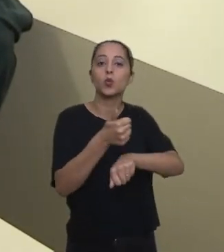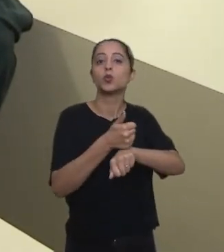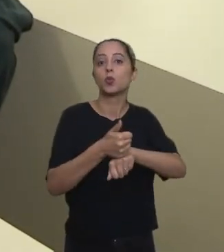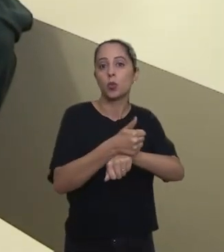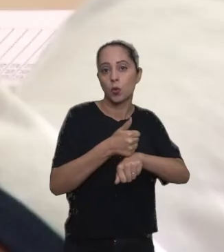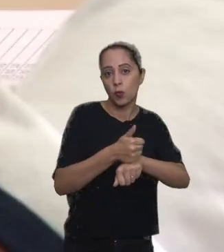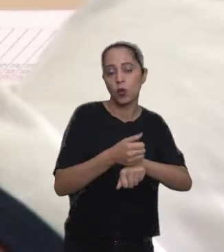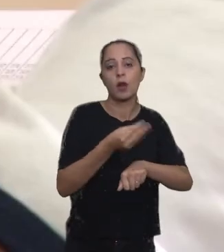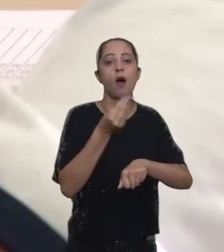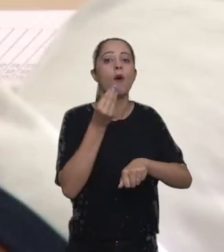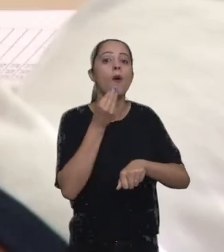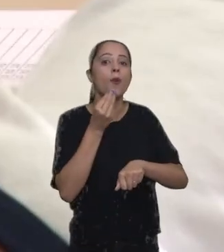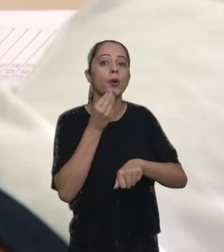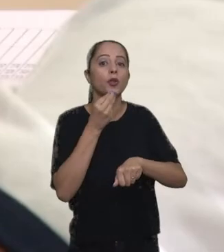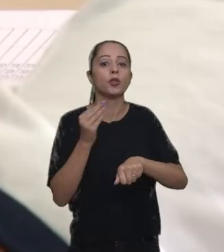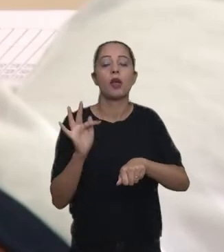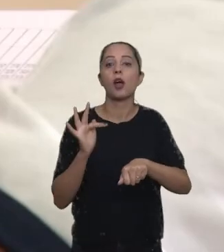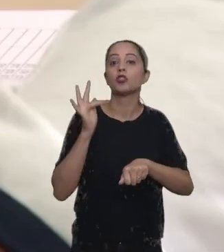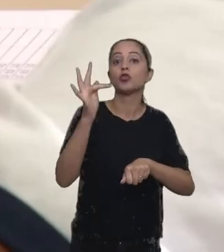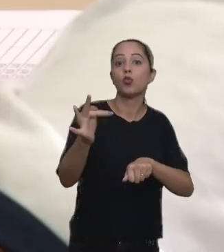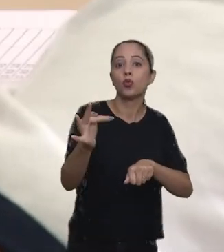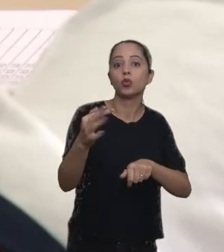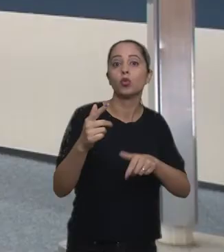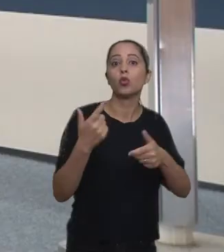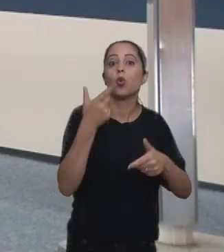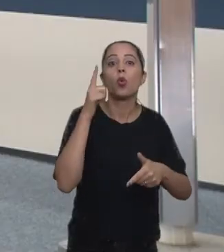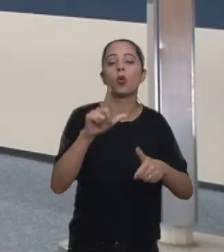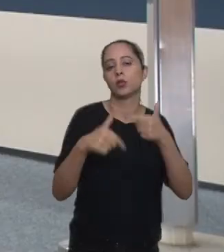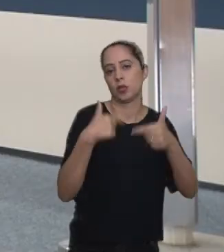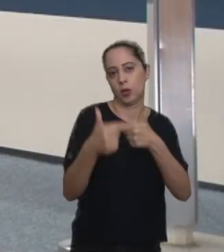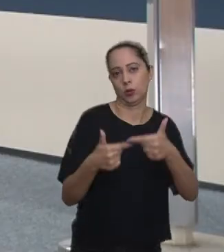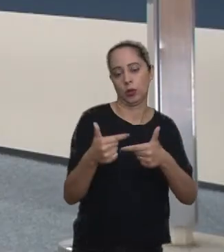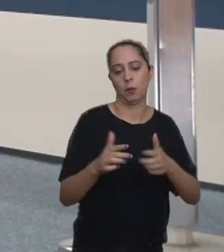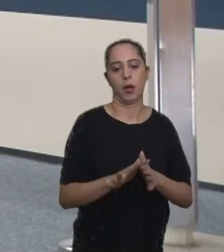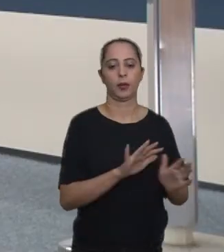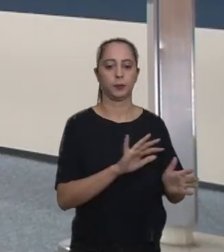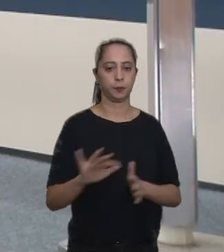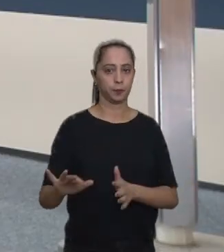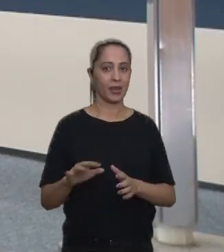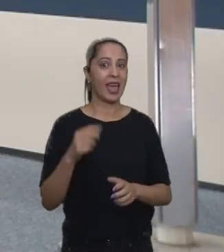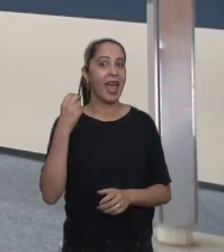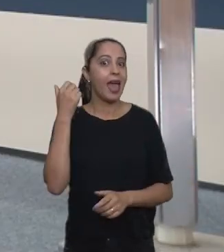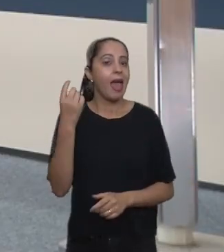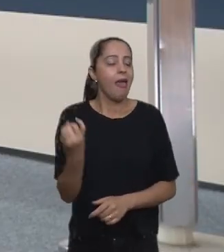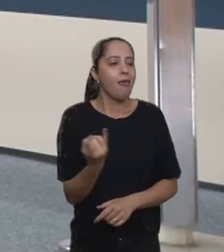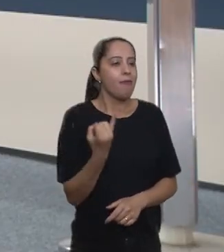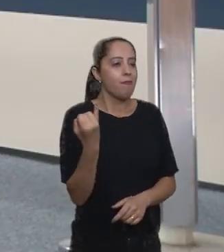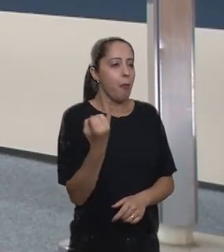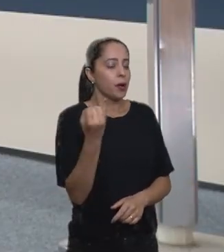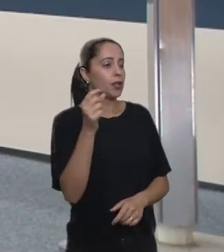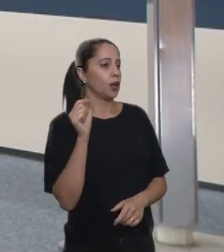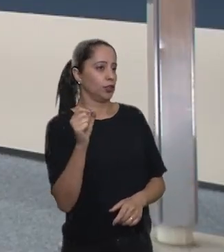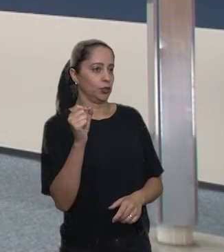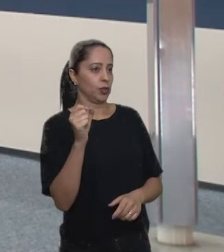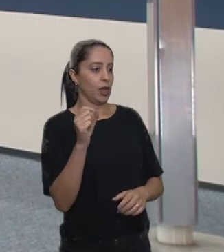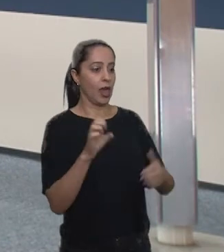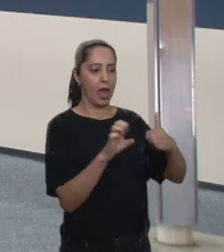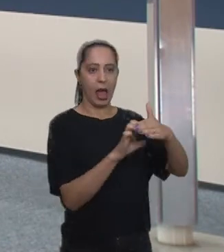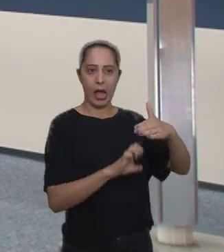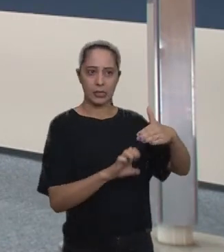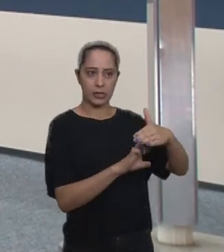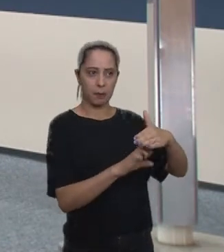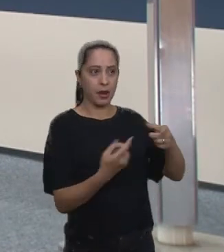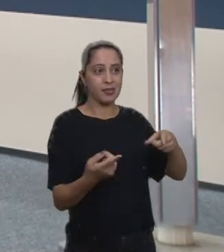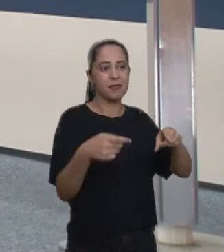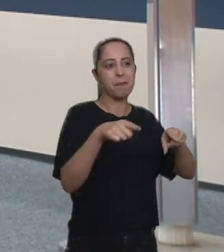qualificação e oportunidades para o futuro profissional. É fundamental que os empresários façam a parceria com o